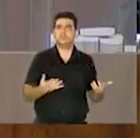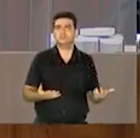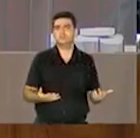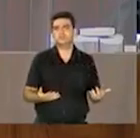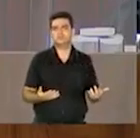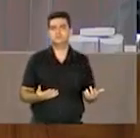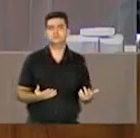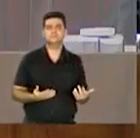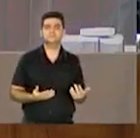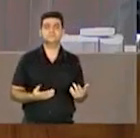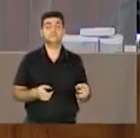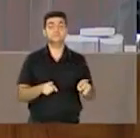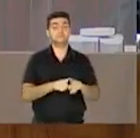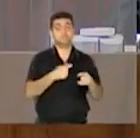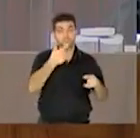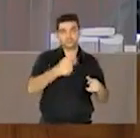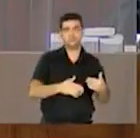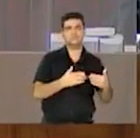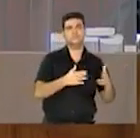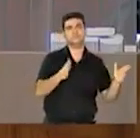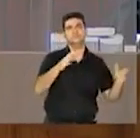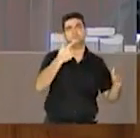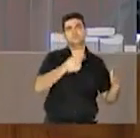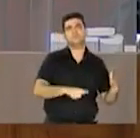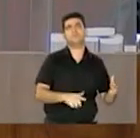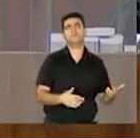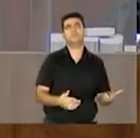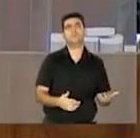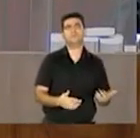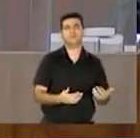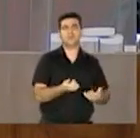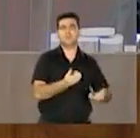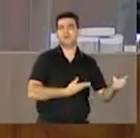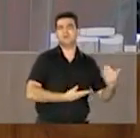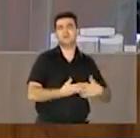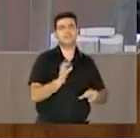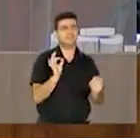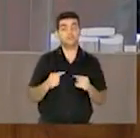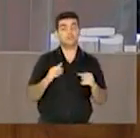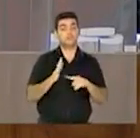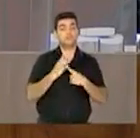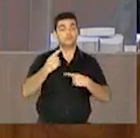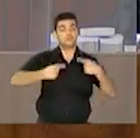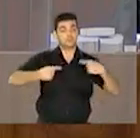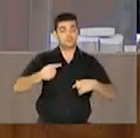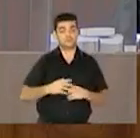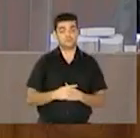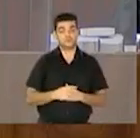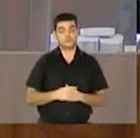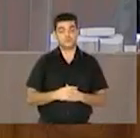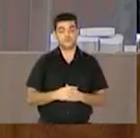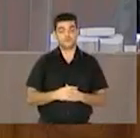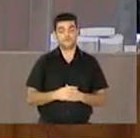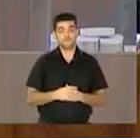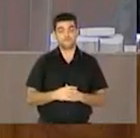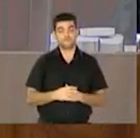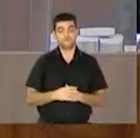demandas, e da reabertura da instrução probatória por 2 vezes. O